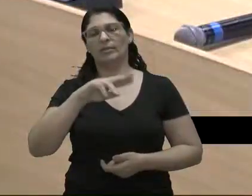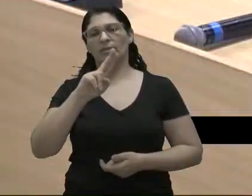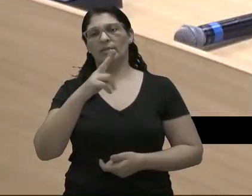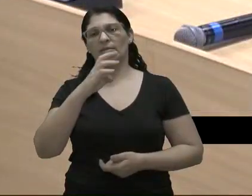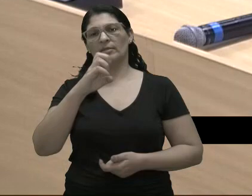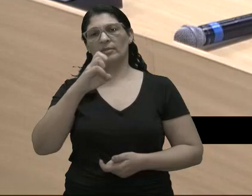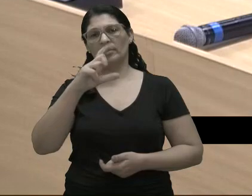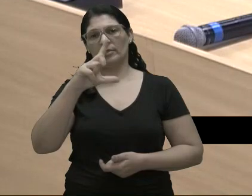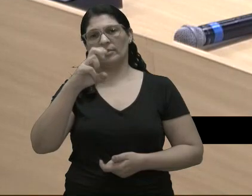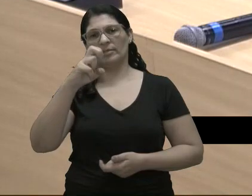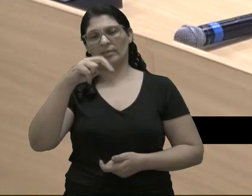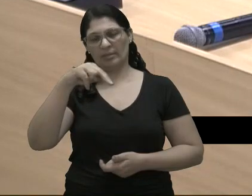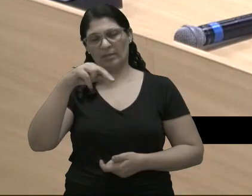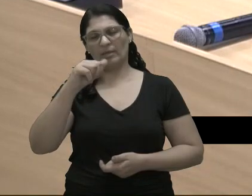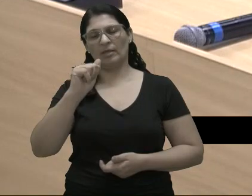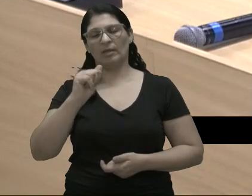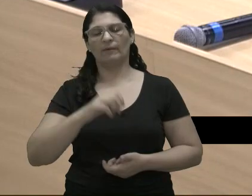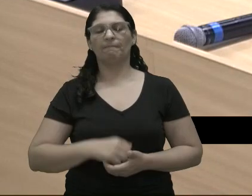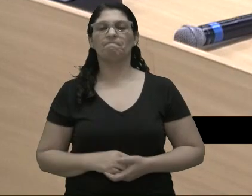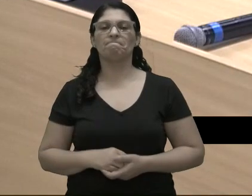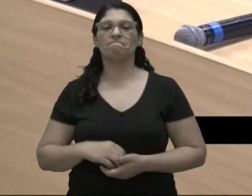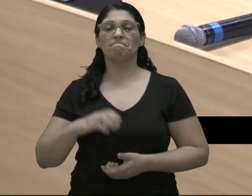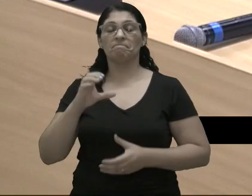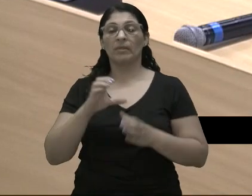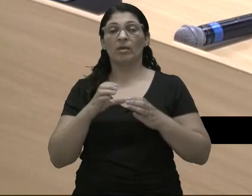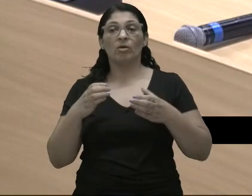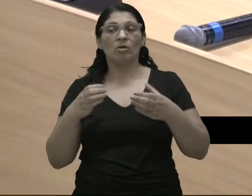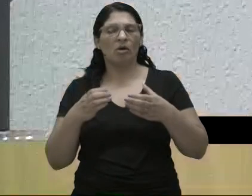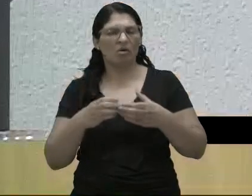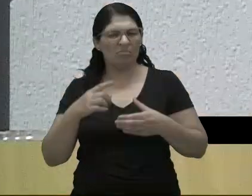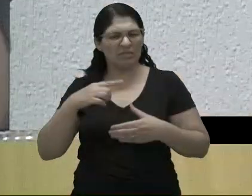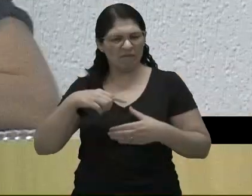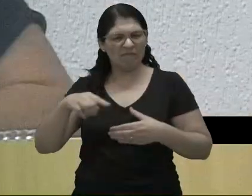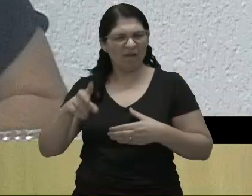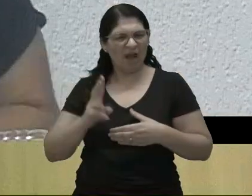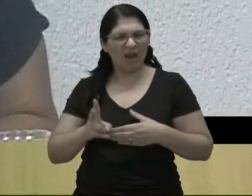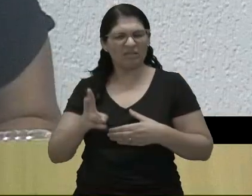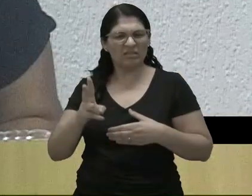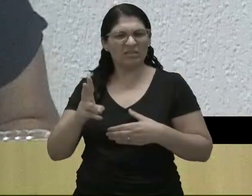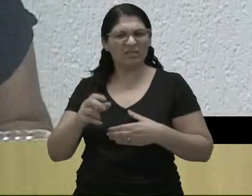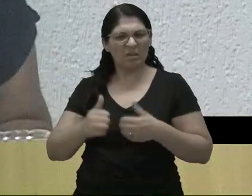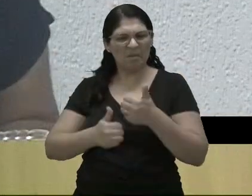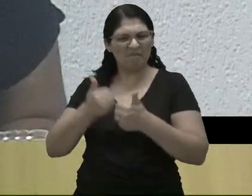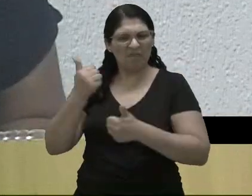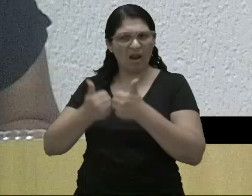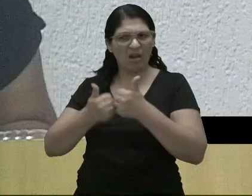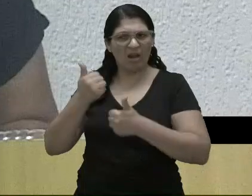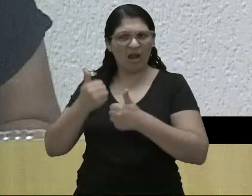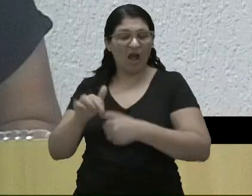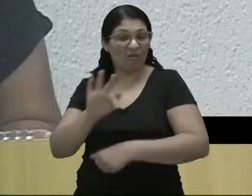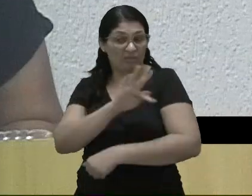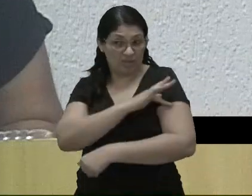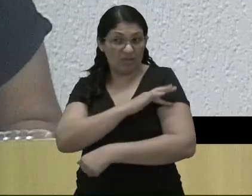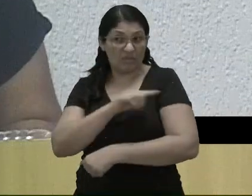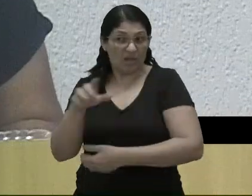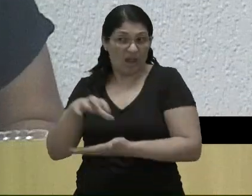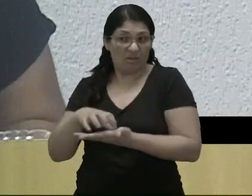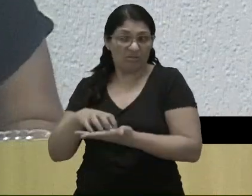A comissão de avaliação, ela passa lá regularmente para poder fazer a avaliação e fiscalização da unidade?